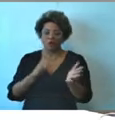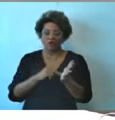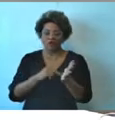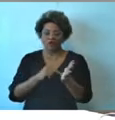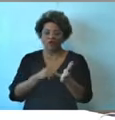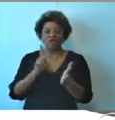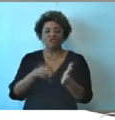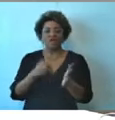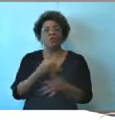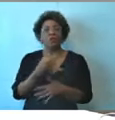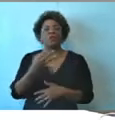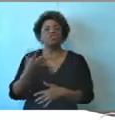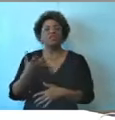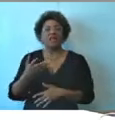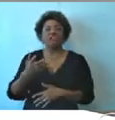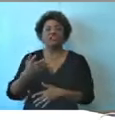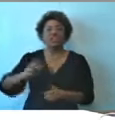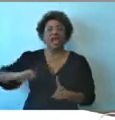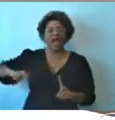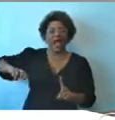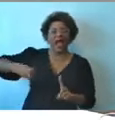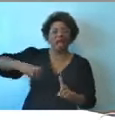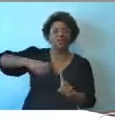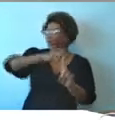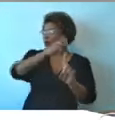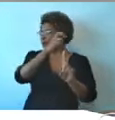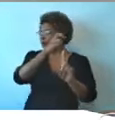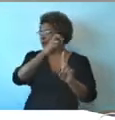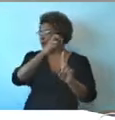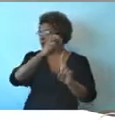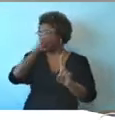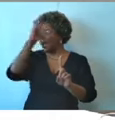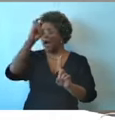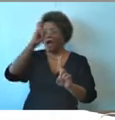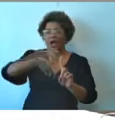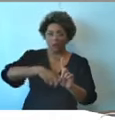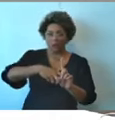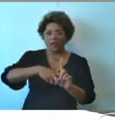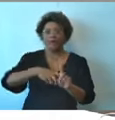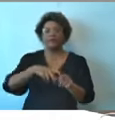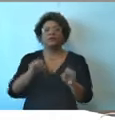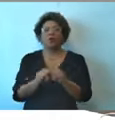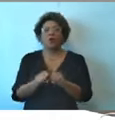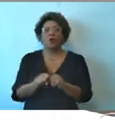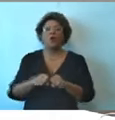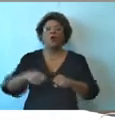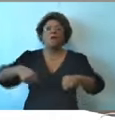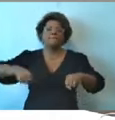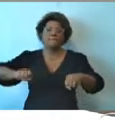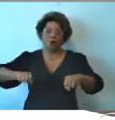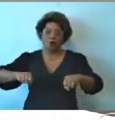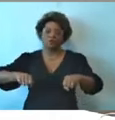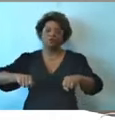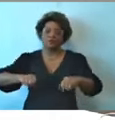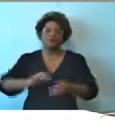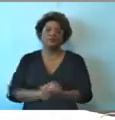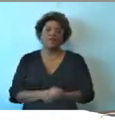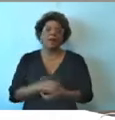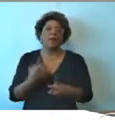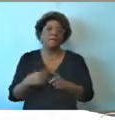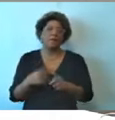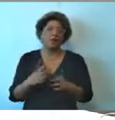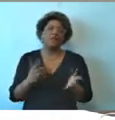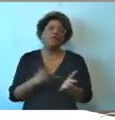atropelamento feito por motos. As motos atropelam muito as pessoas. Porque muitas vezes